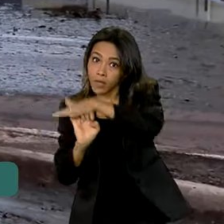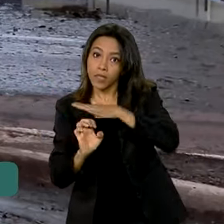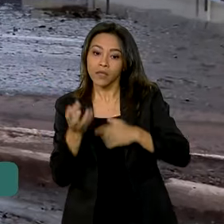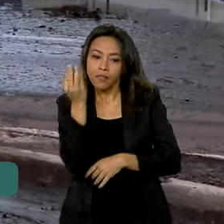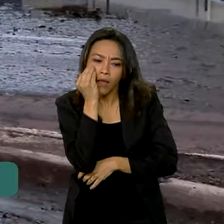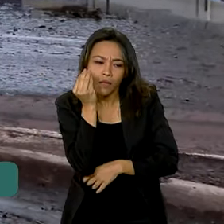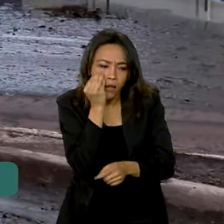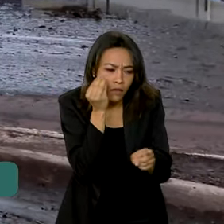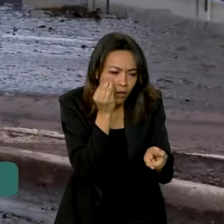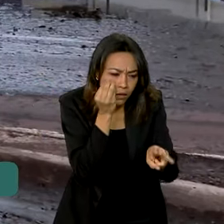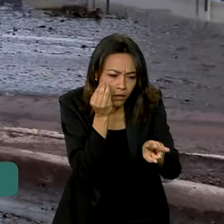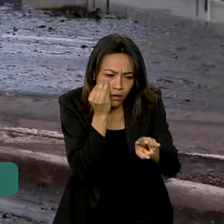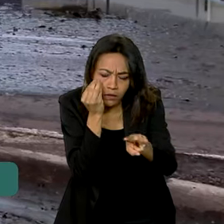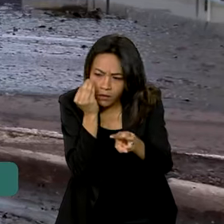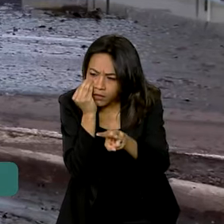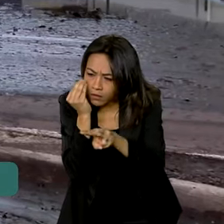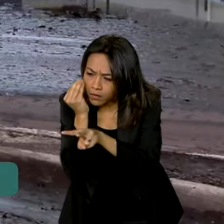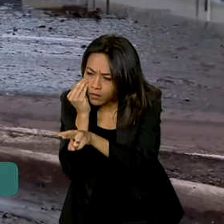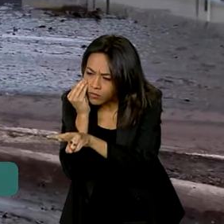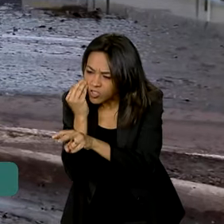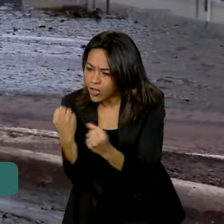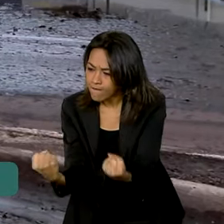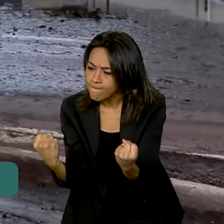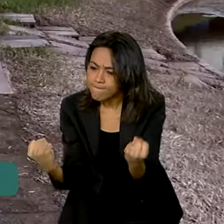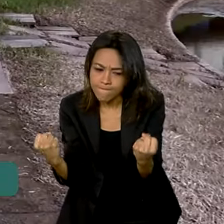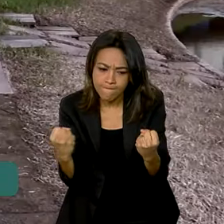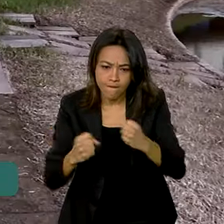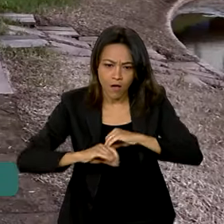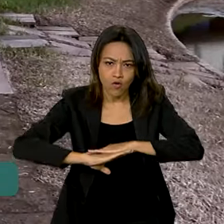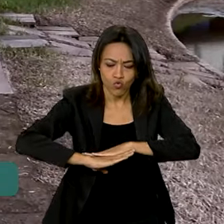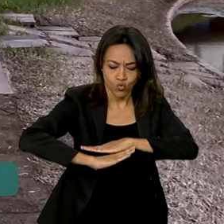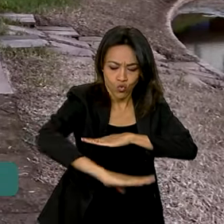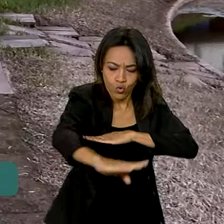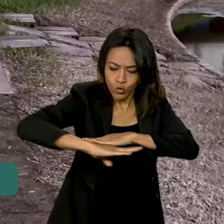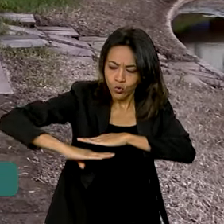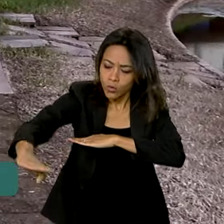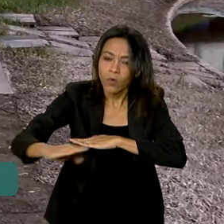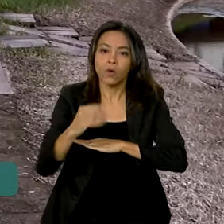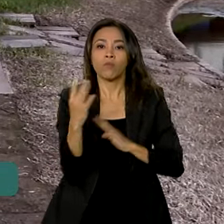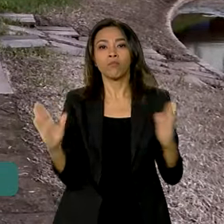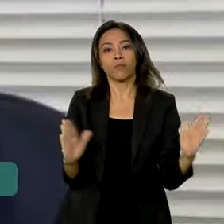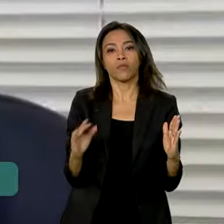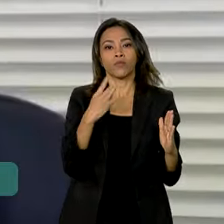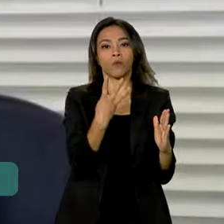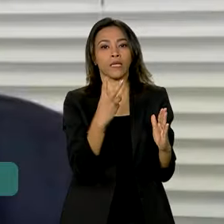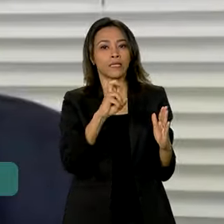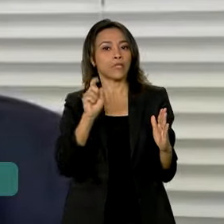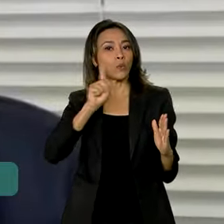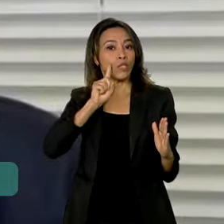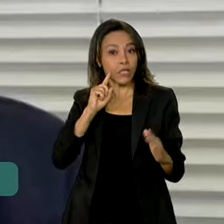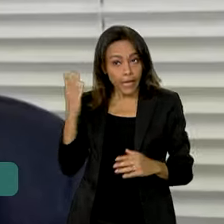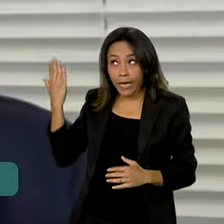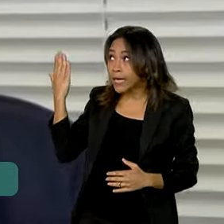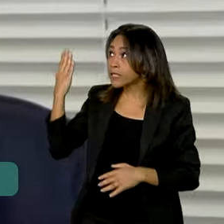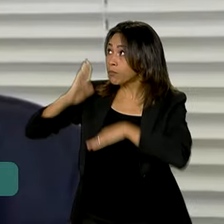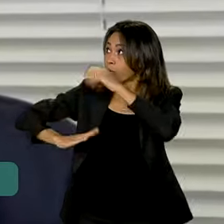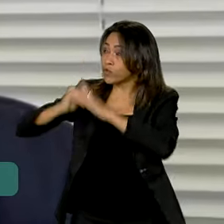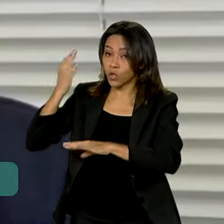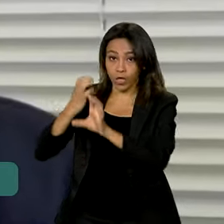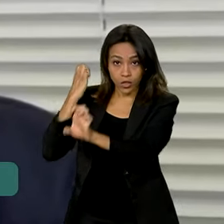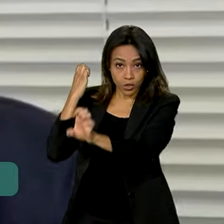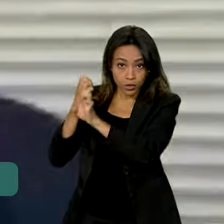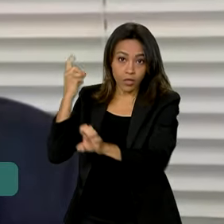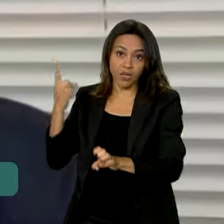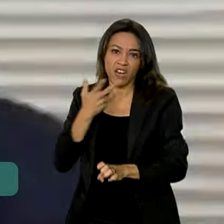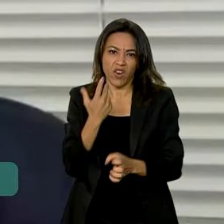e sondagens para avaliação da resistência do solo, que deve levar 45 dias. Para este engenheiro, o solo